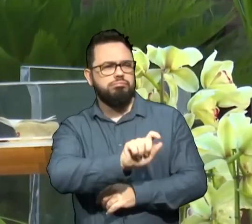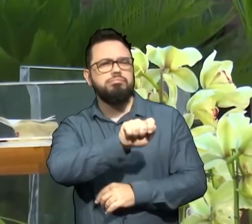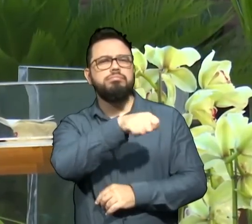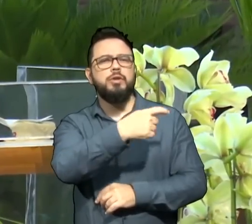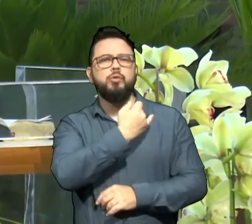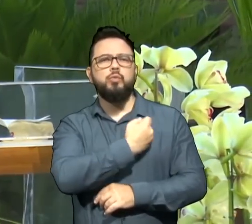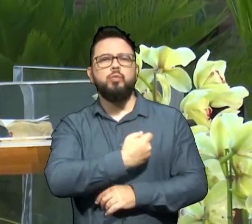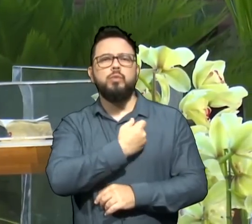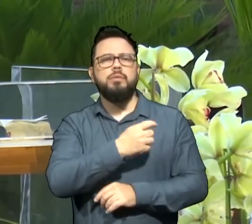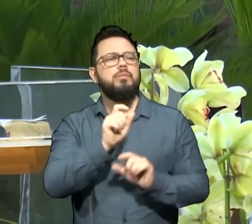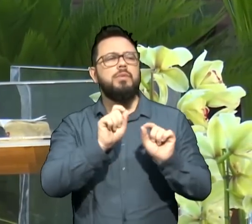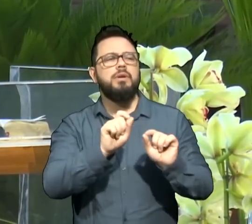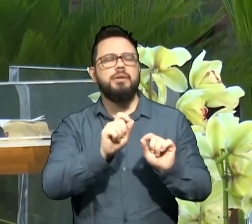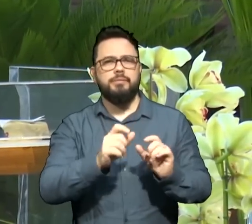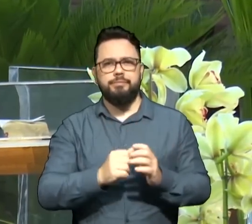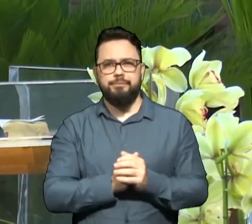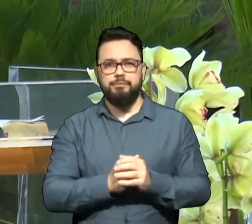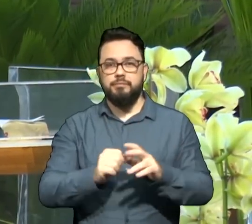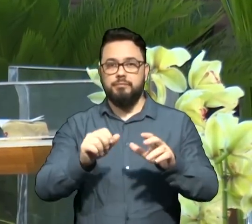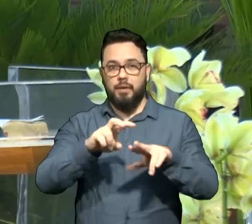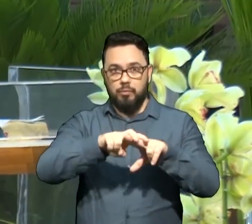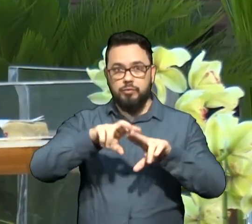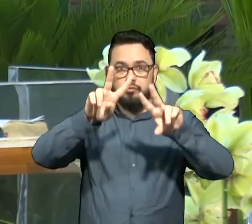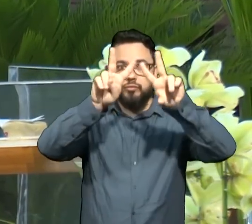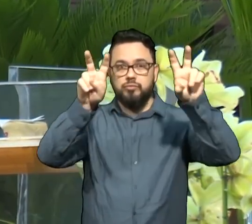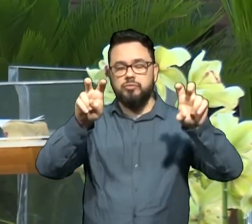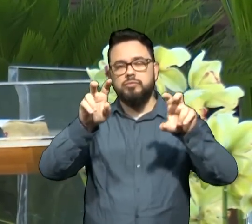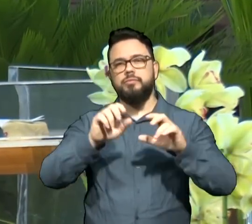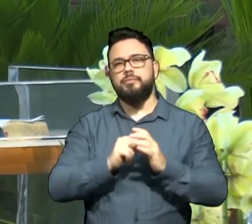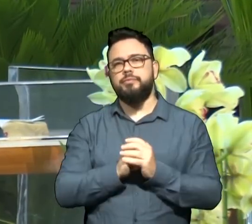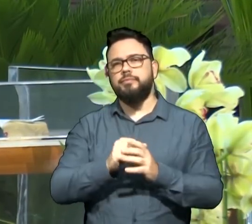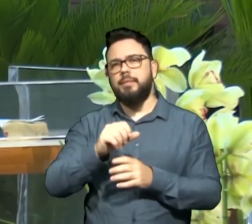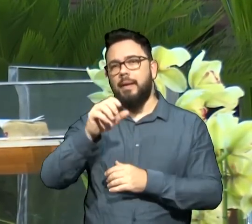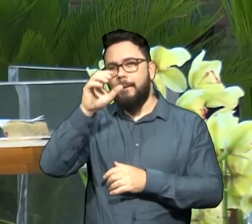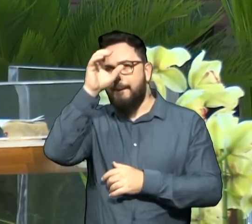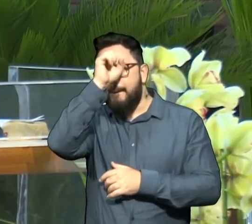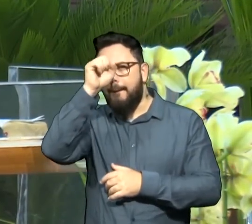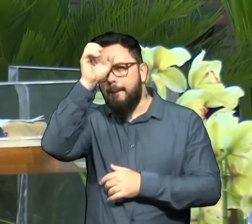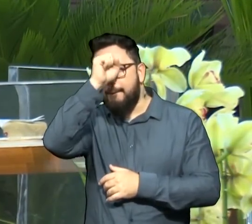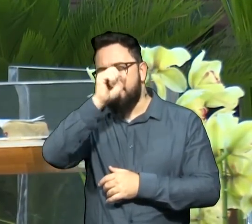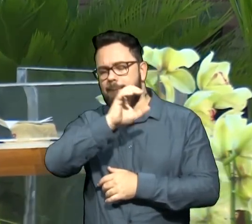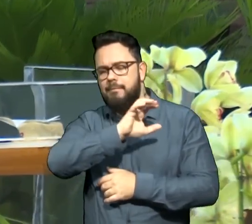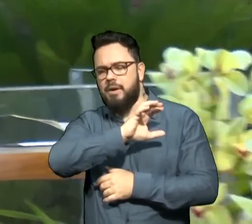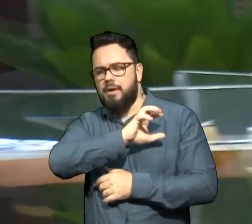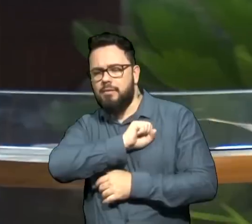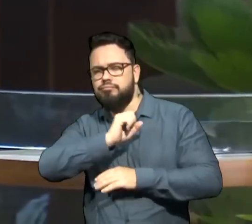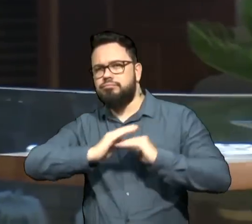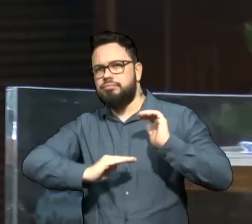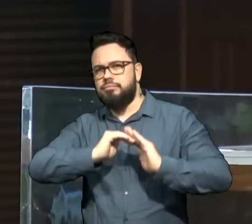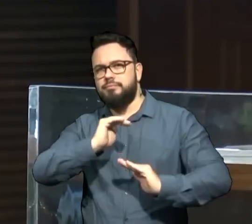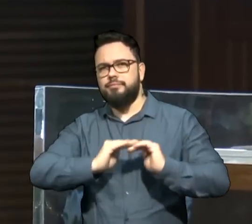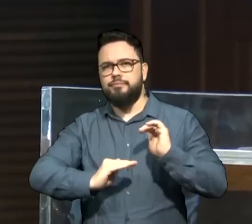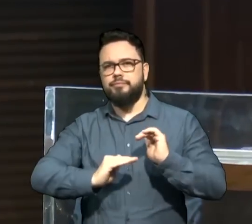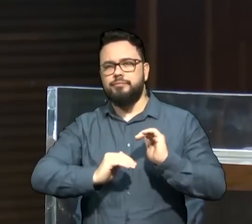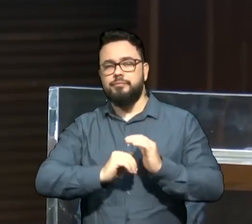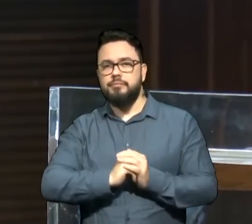resolvi dar o título desse sermão de Aprendendo a Amar uma análise